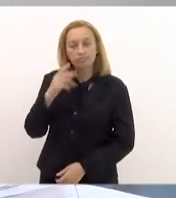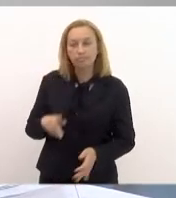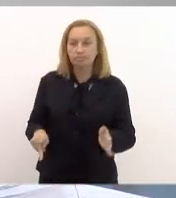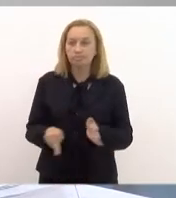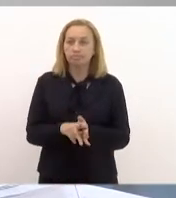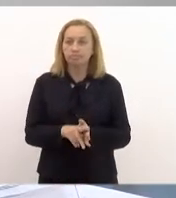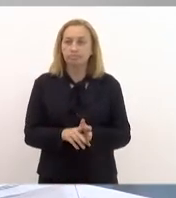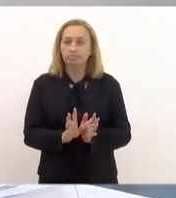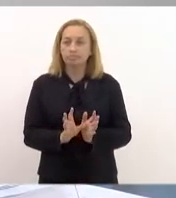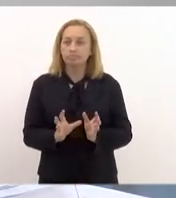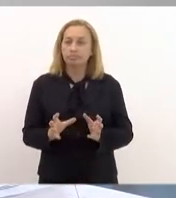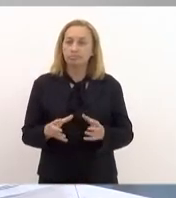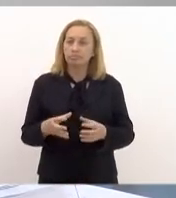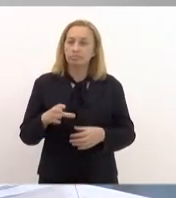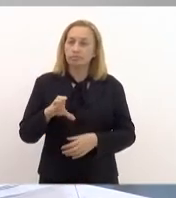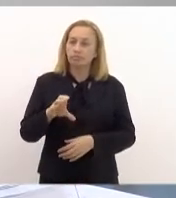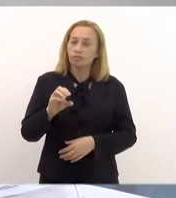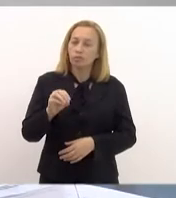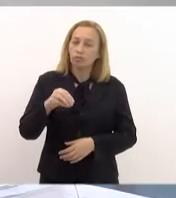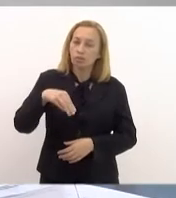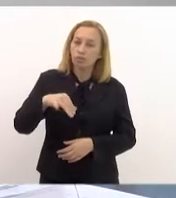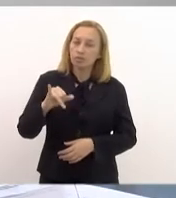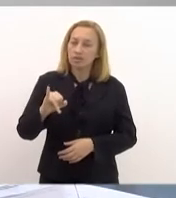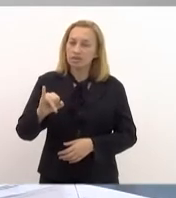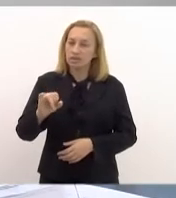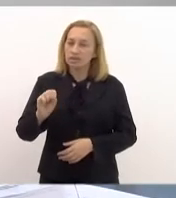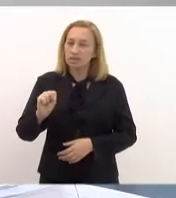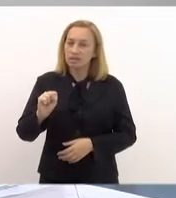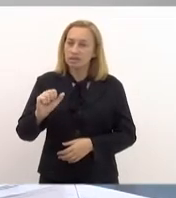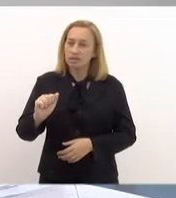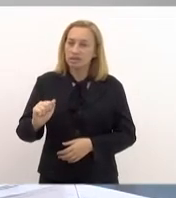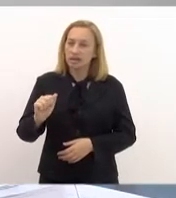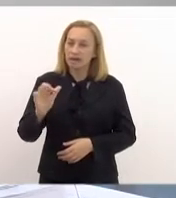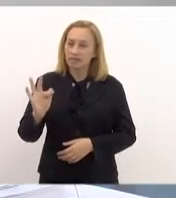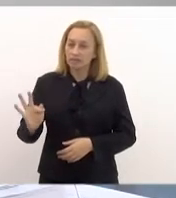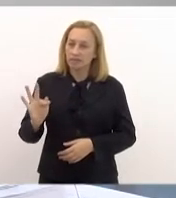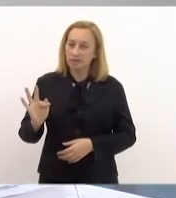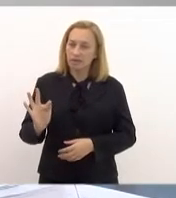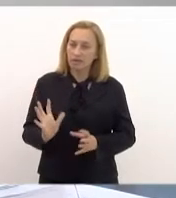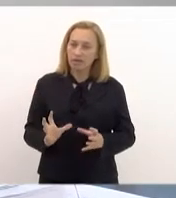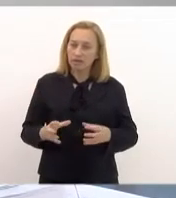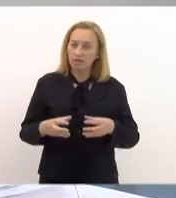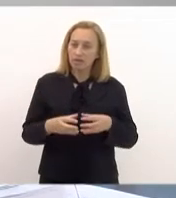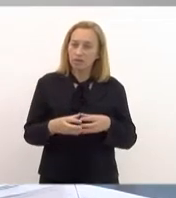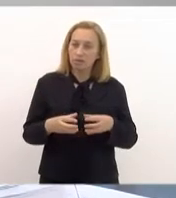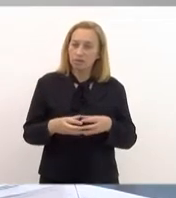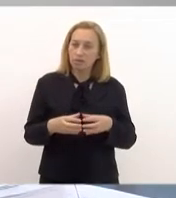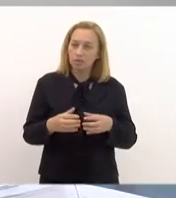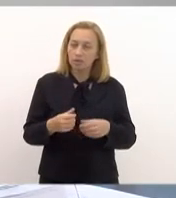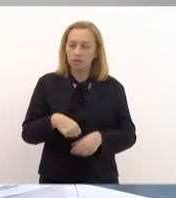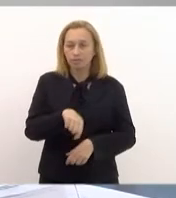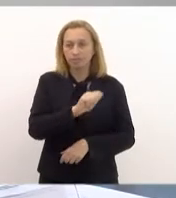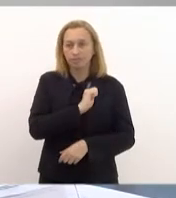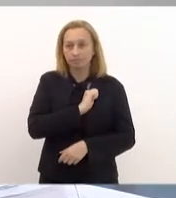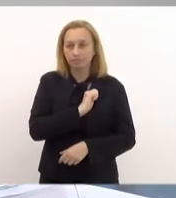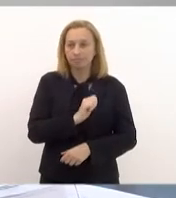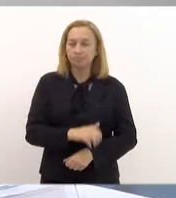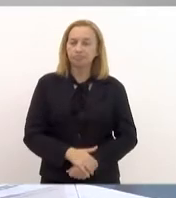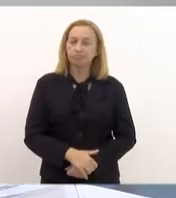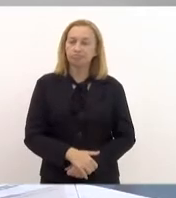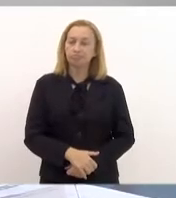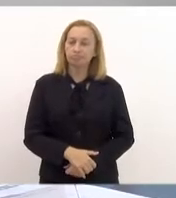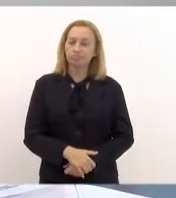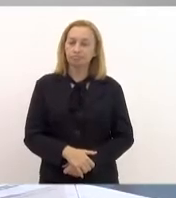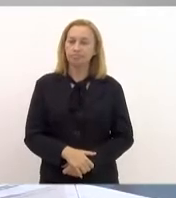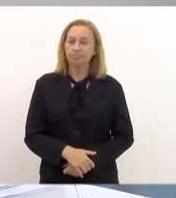da Comissarf, que é a comissão que acompanha o regime de recuperação fiscal. E eu queria lhe